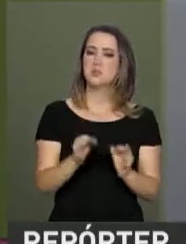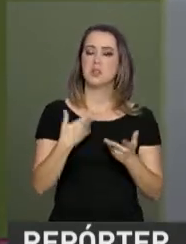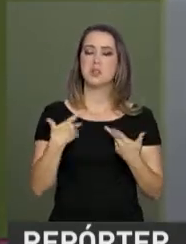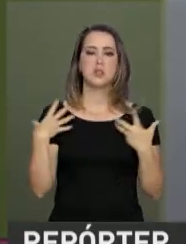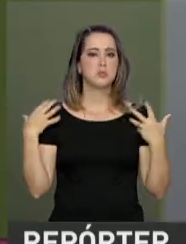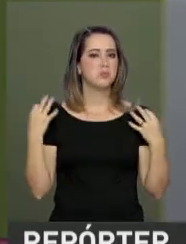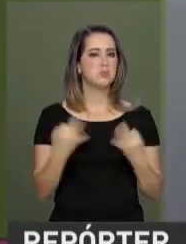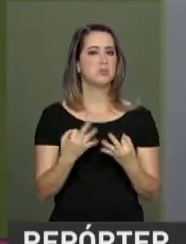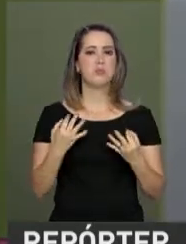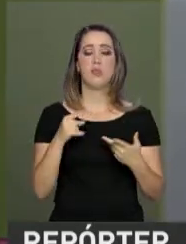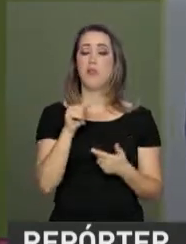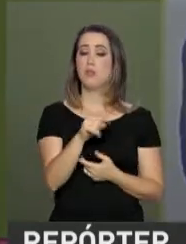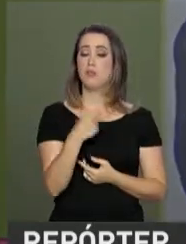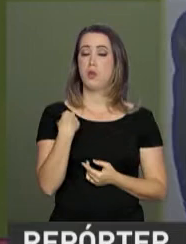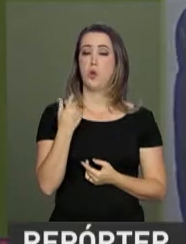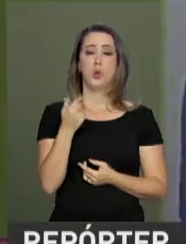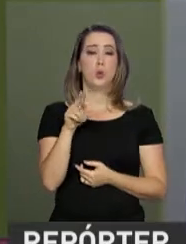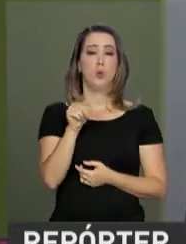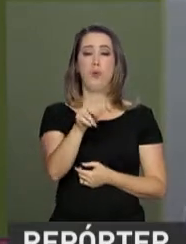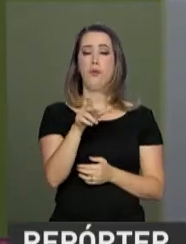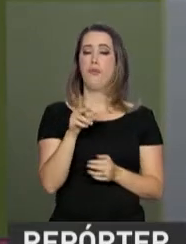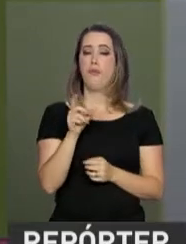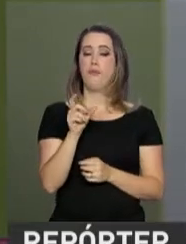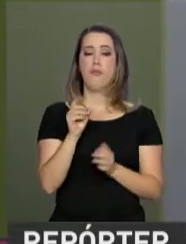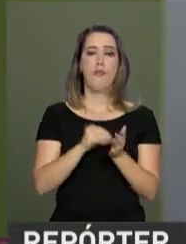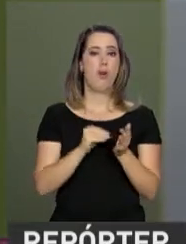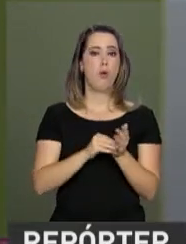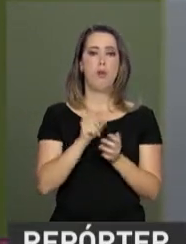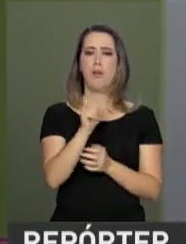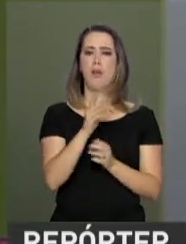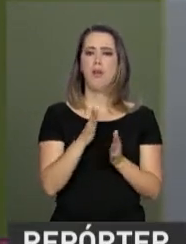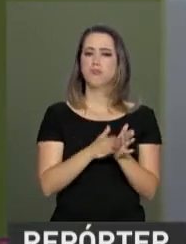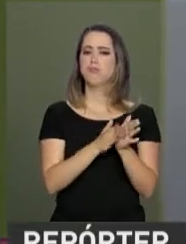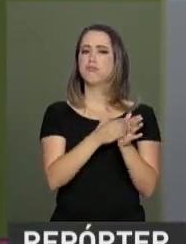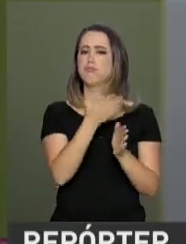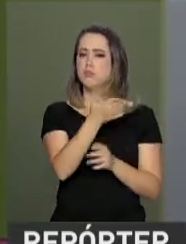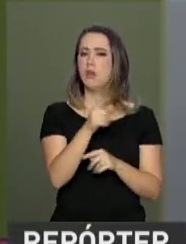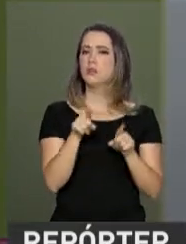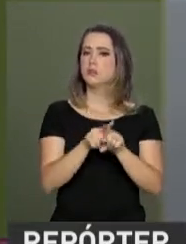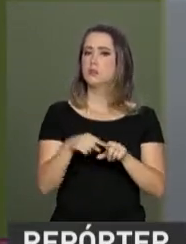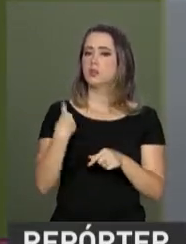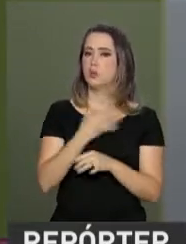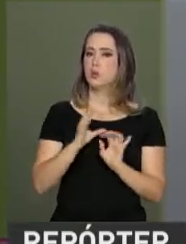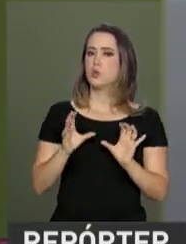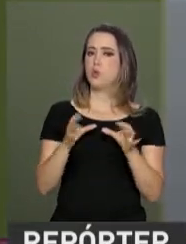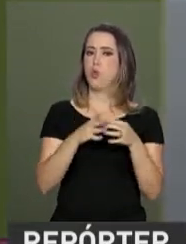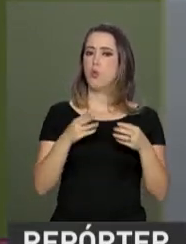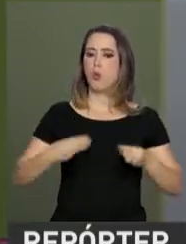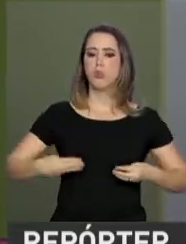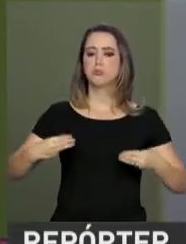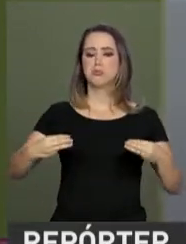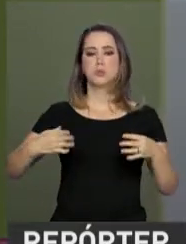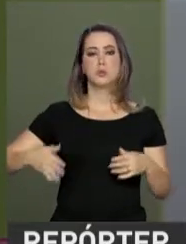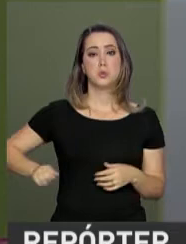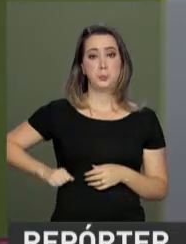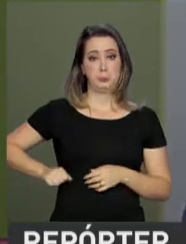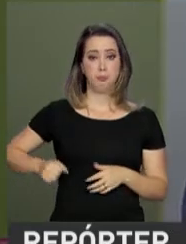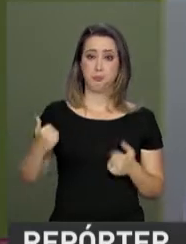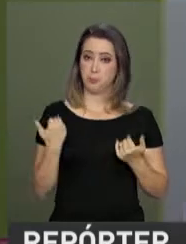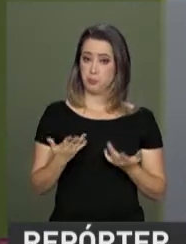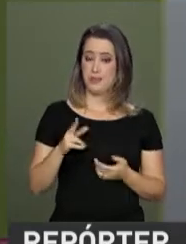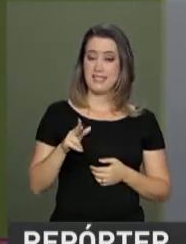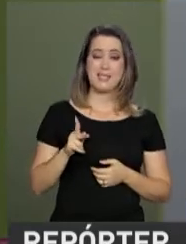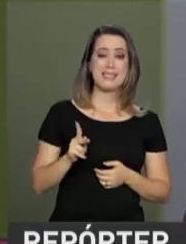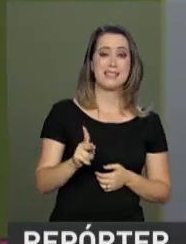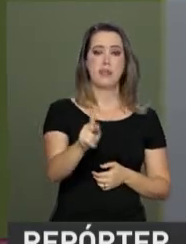sobre ser respeitada não faltam palavras de elogio ao nosso trabalho hat e aos nossos diplomatas não houve uma ocasião